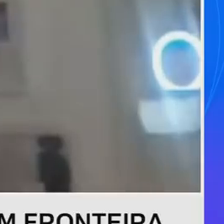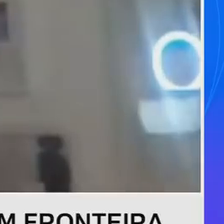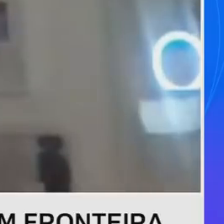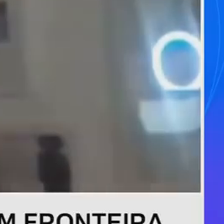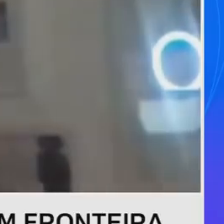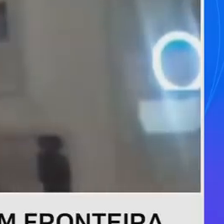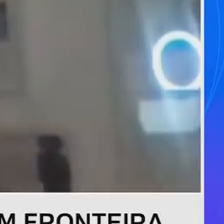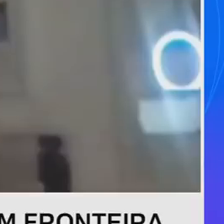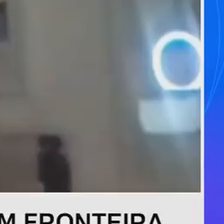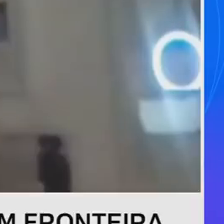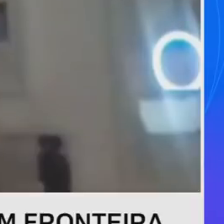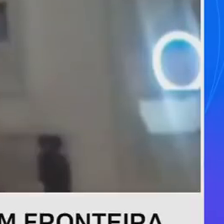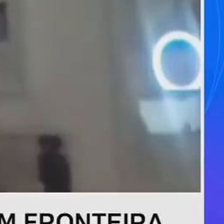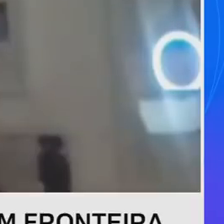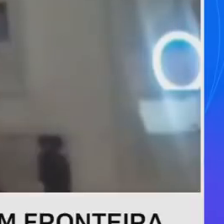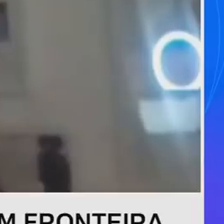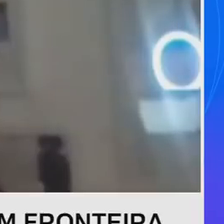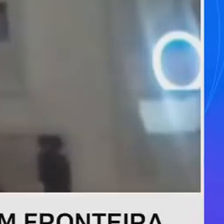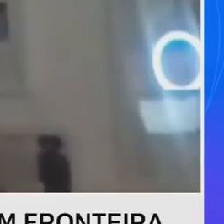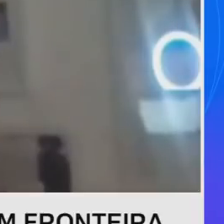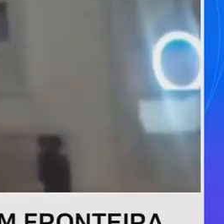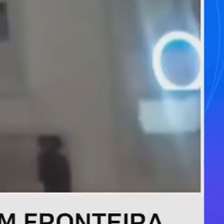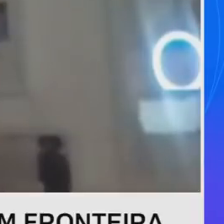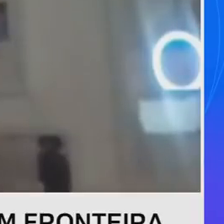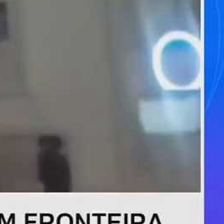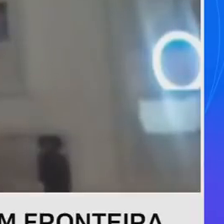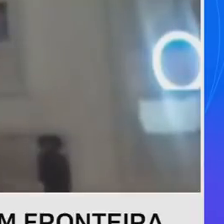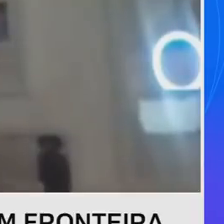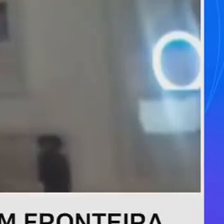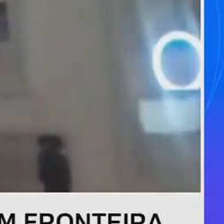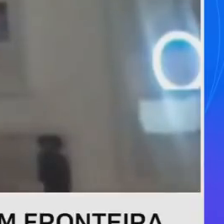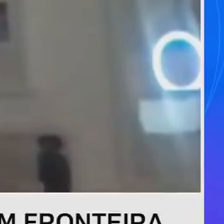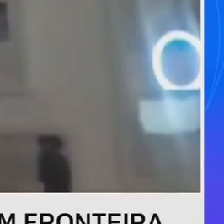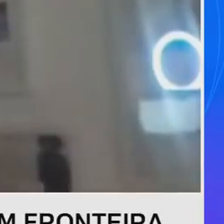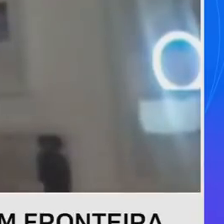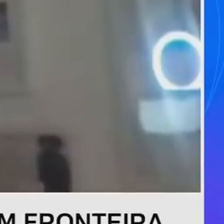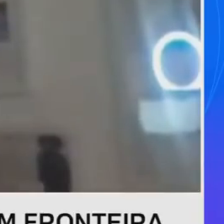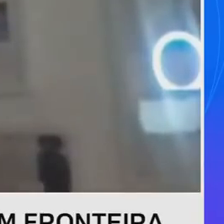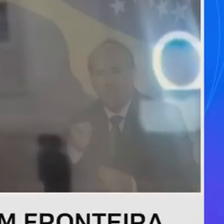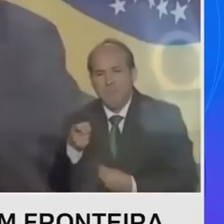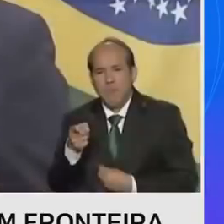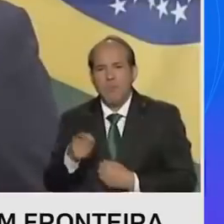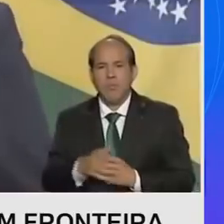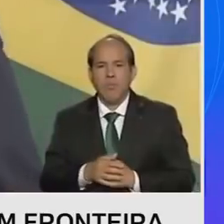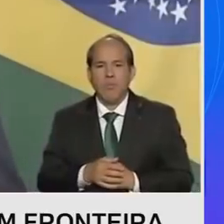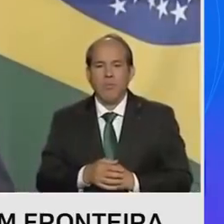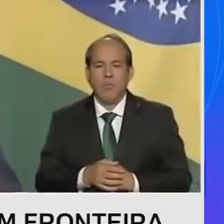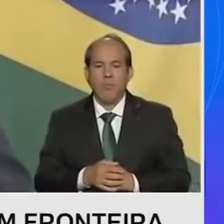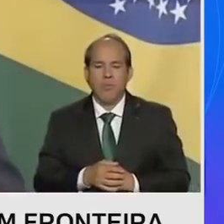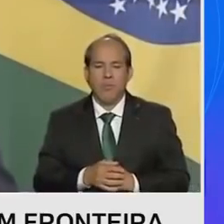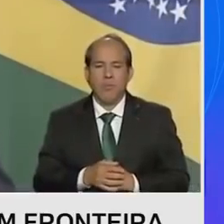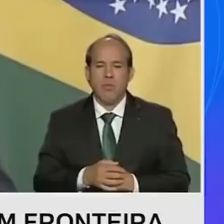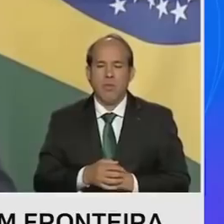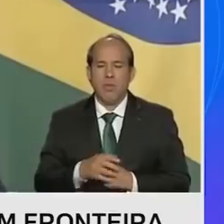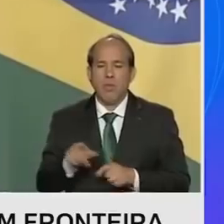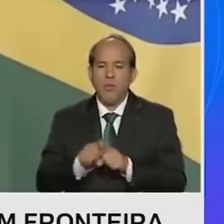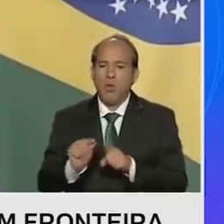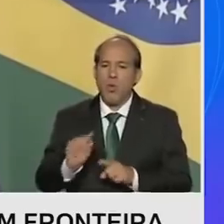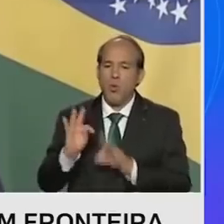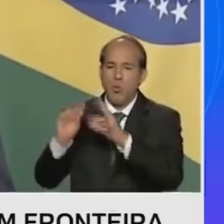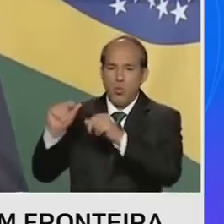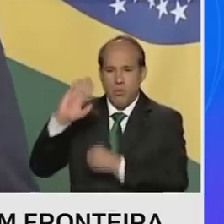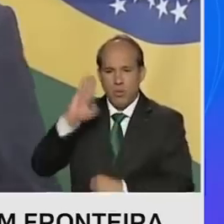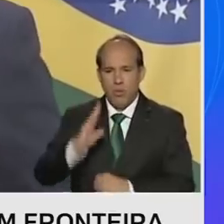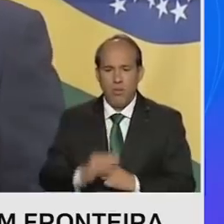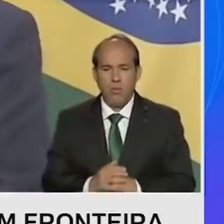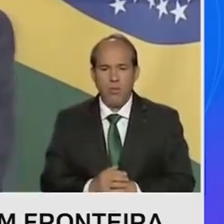à Rússia e à Ucrânia, à OTAN e aos Estados Unidos, né? É claro que é uma bobagem, mas o presidente da República sabe bem